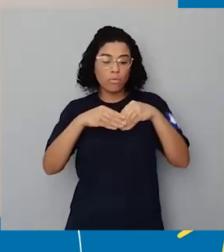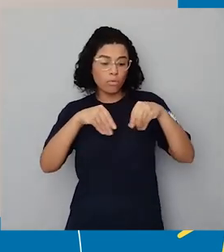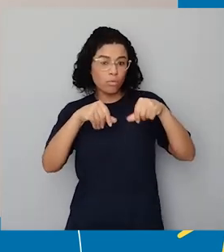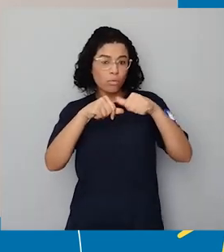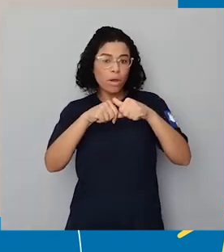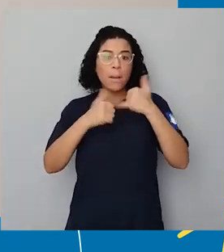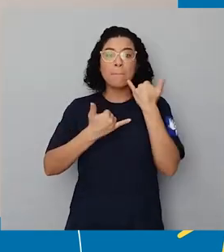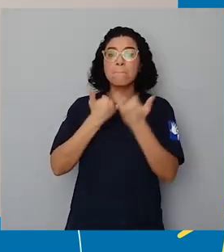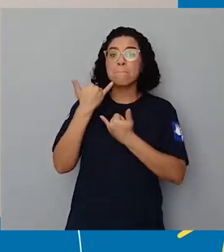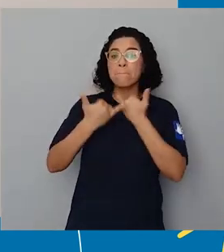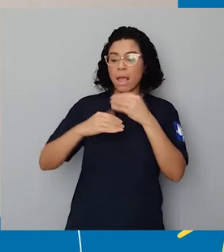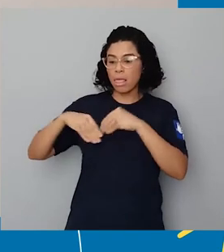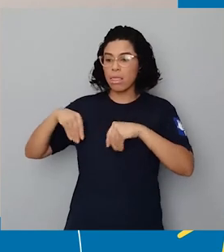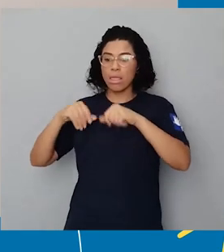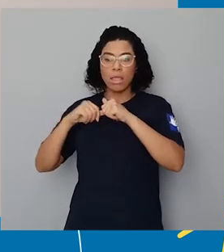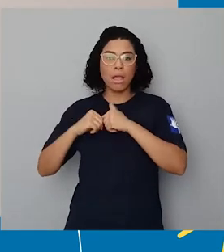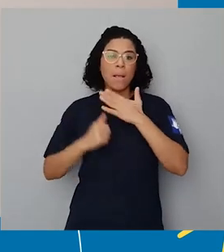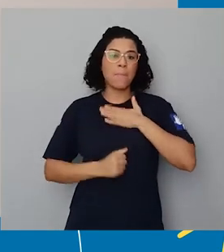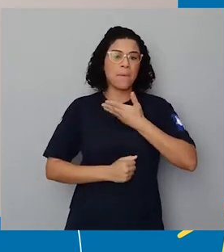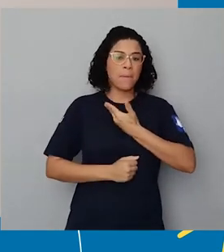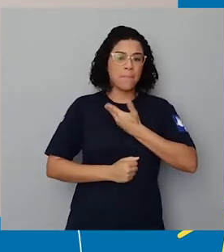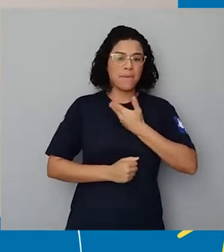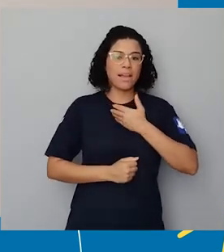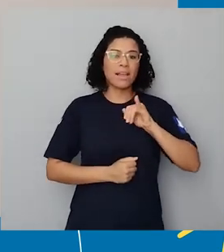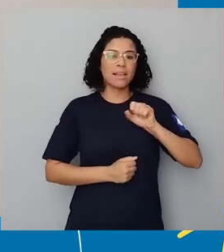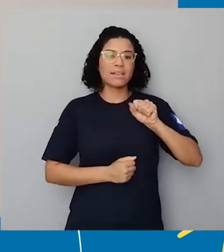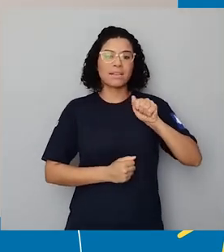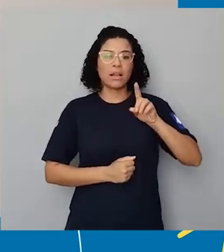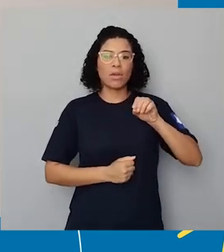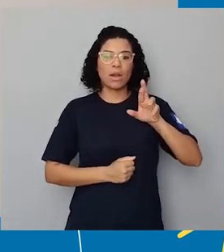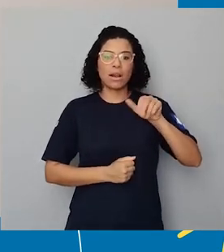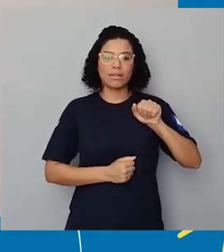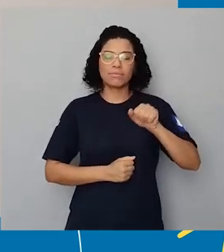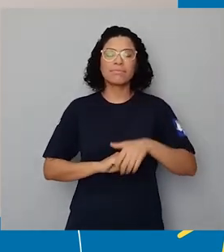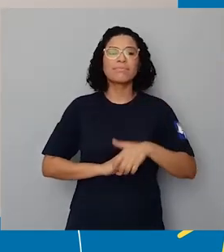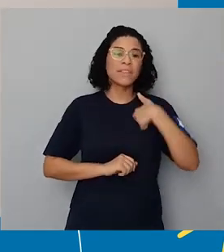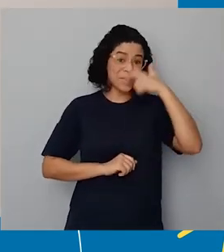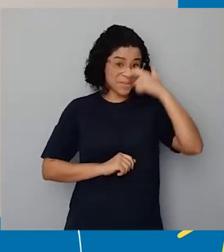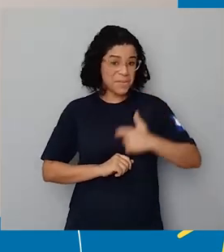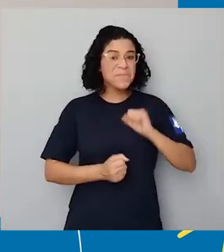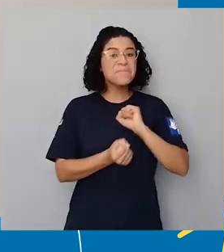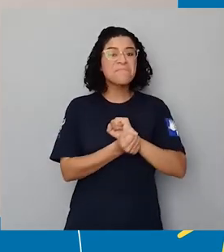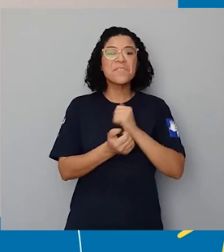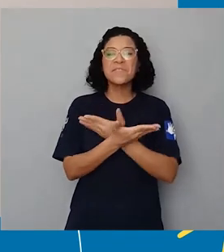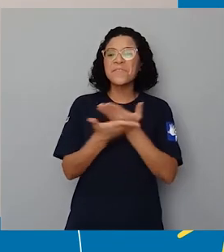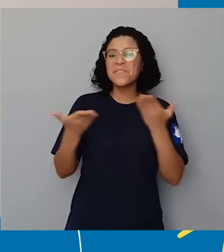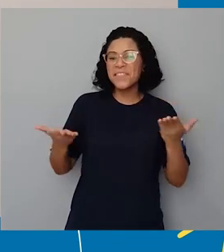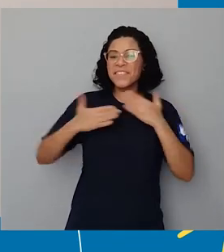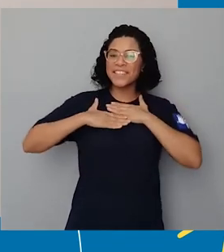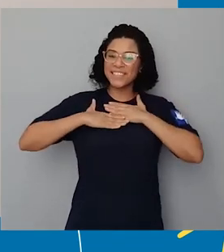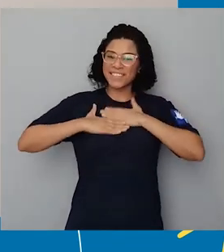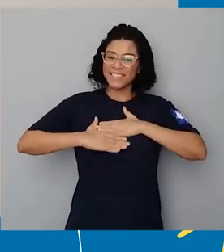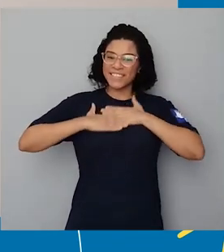farinha, para brincar de terrinha com a minha amiga Isoca Pipoca. Eu espero que